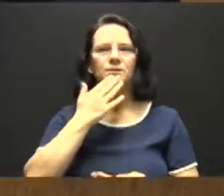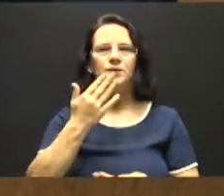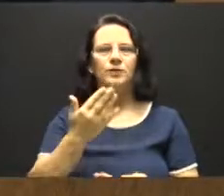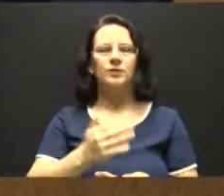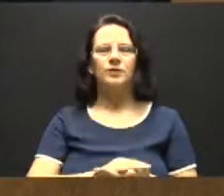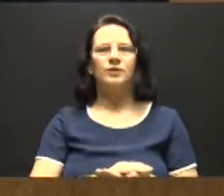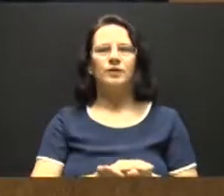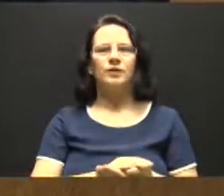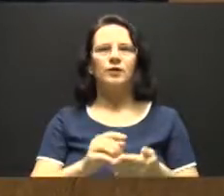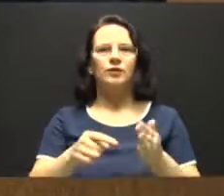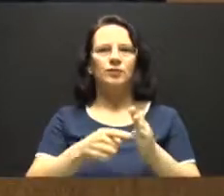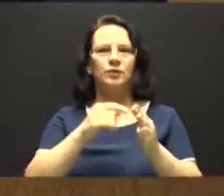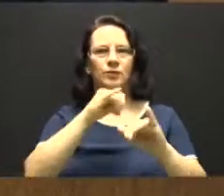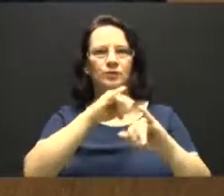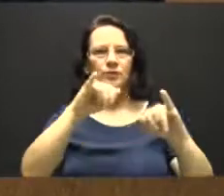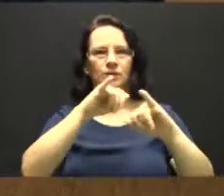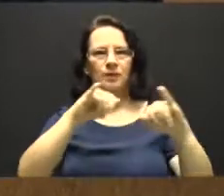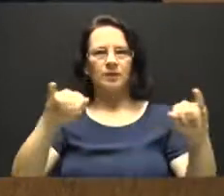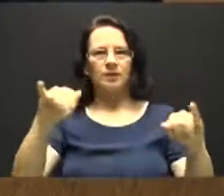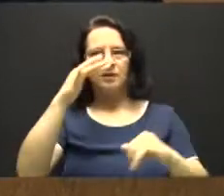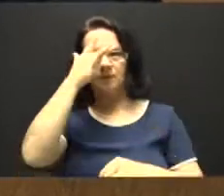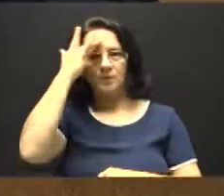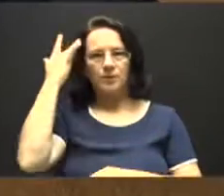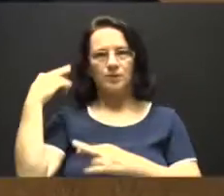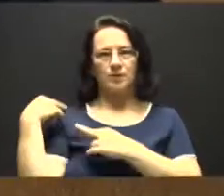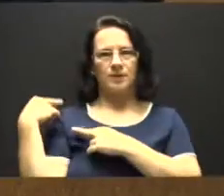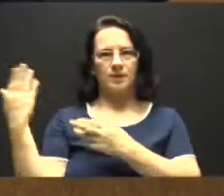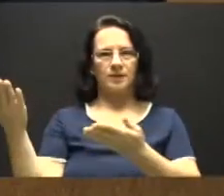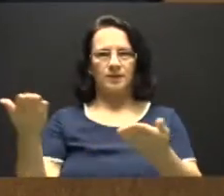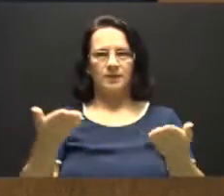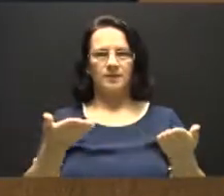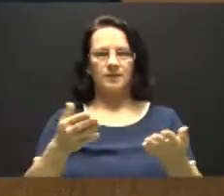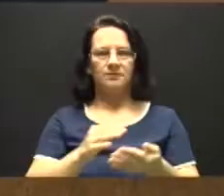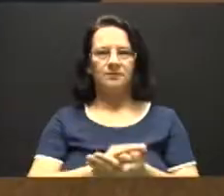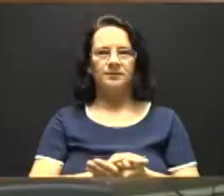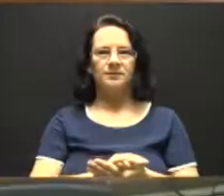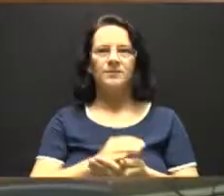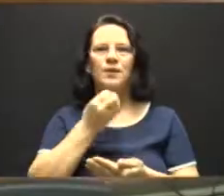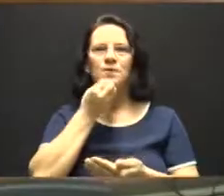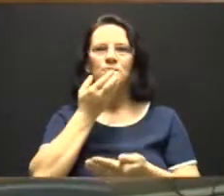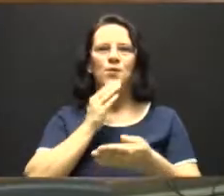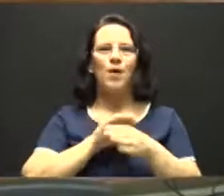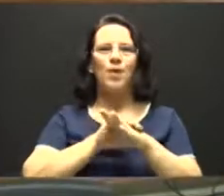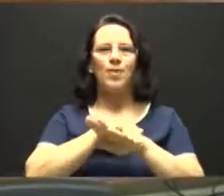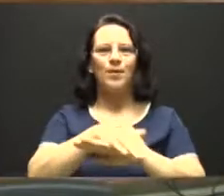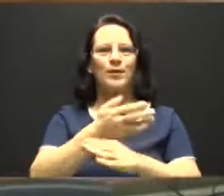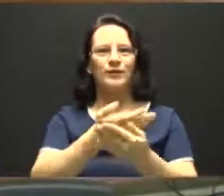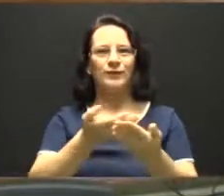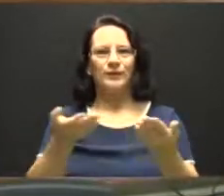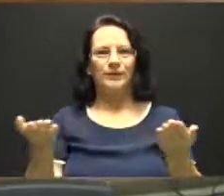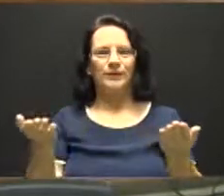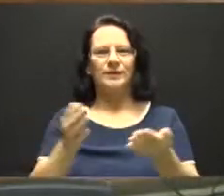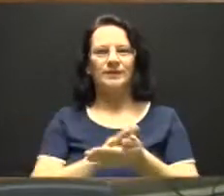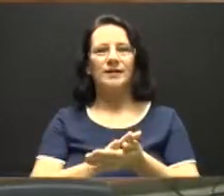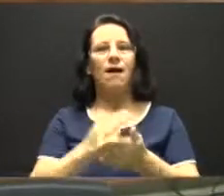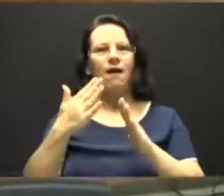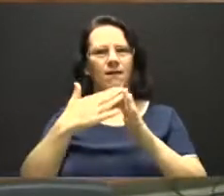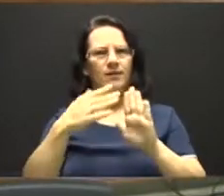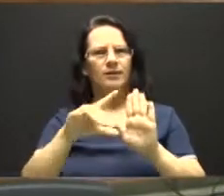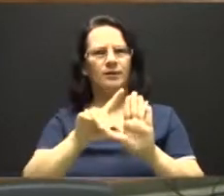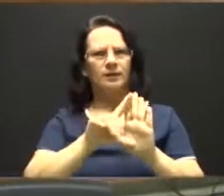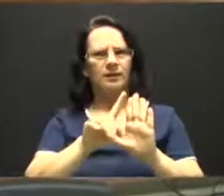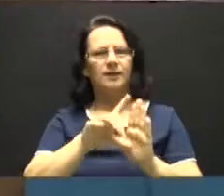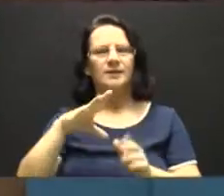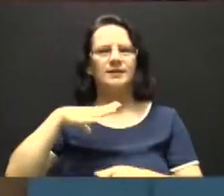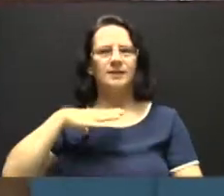ao cerimonial que anuncia a presença das demais autoridades boa noite a todas e todos a câmara municipal de